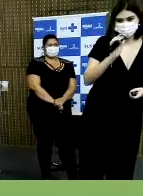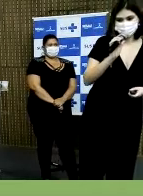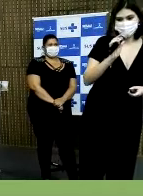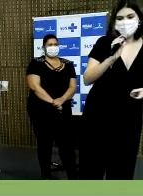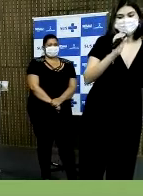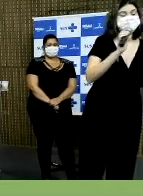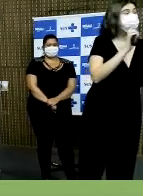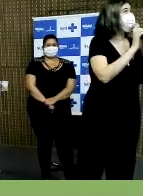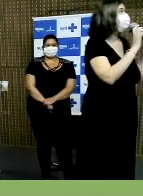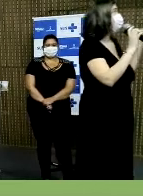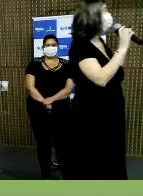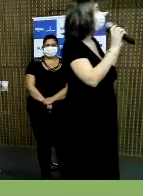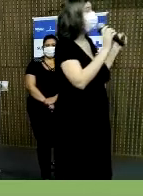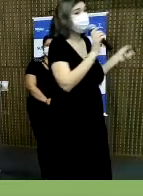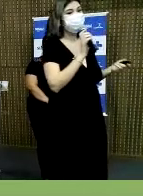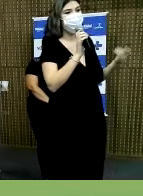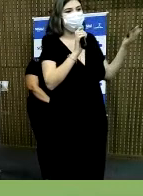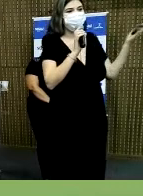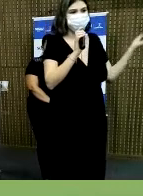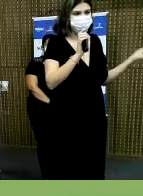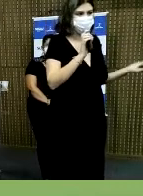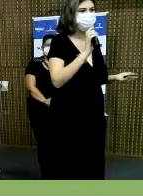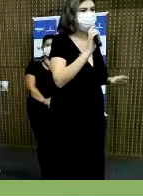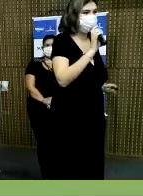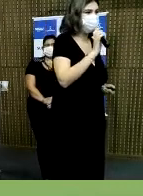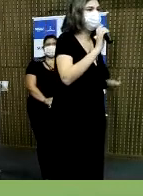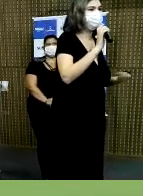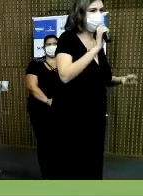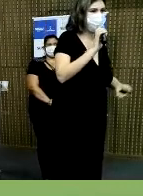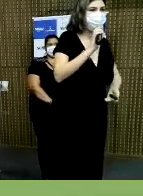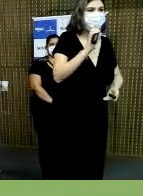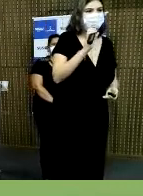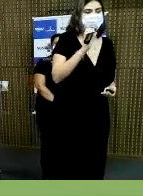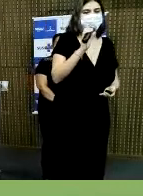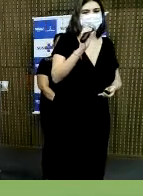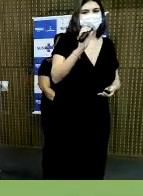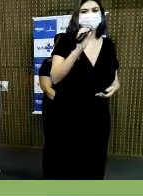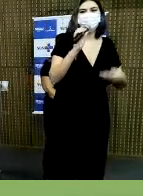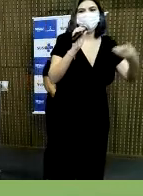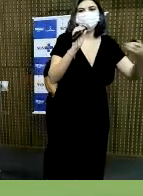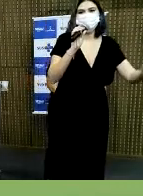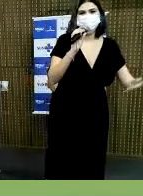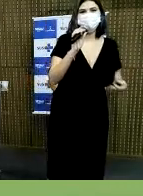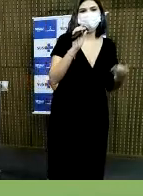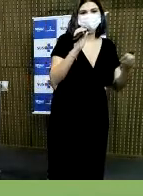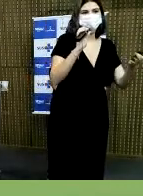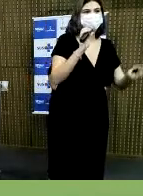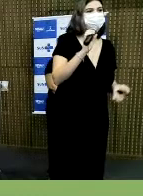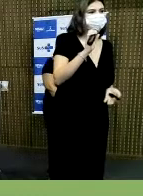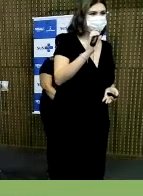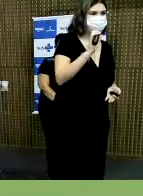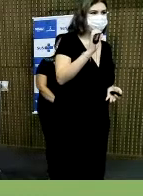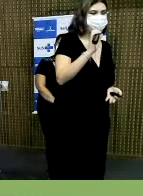inevitáveis. Tanto que aqui a gente colocou que não houve a discussão, já que era inevitável a tomada desses cuidados